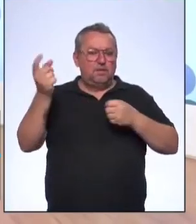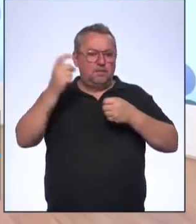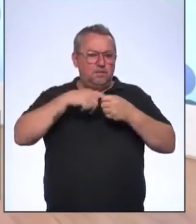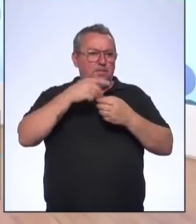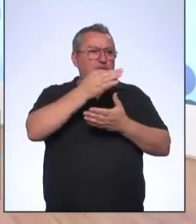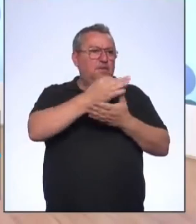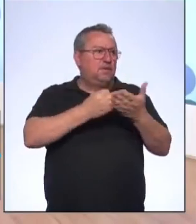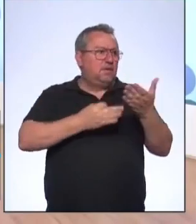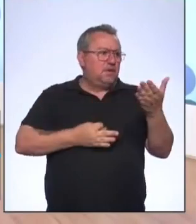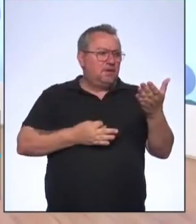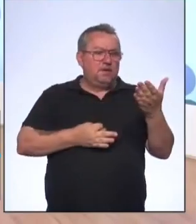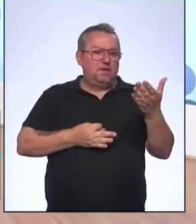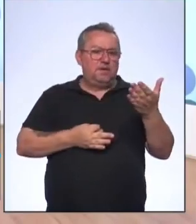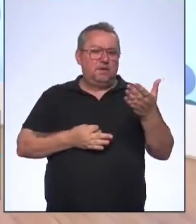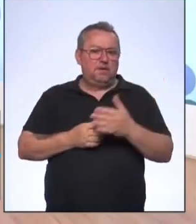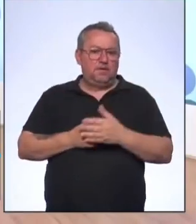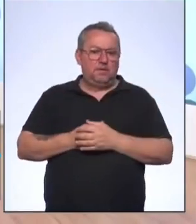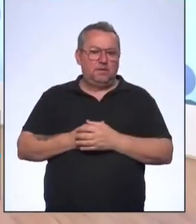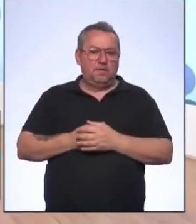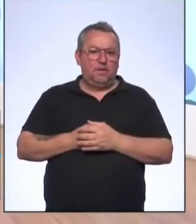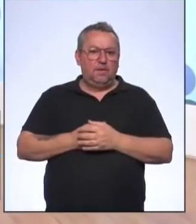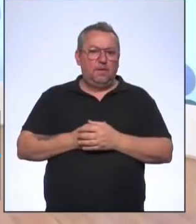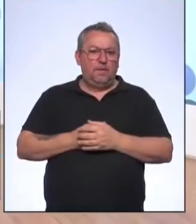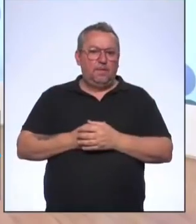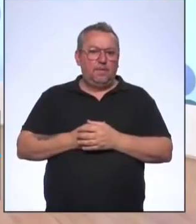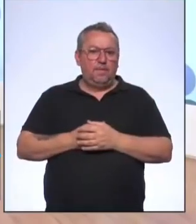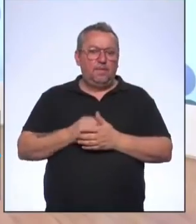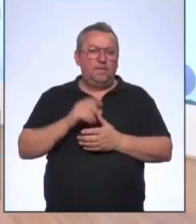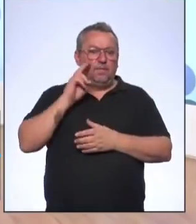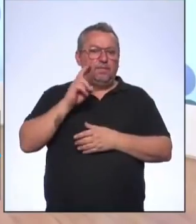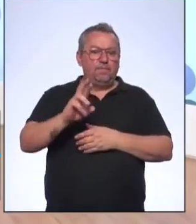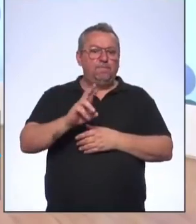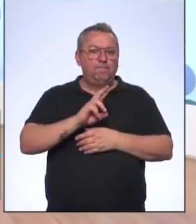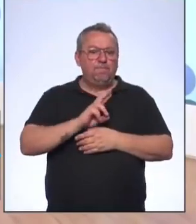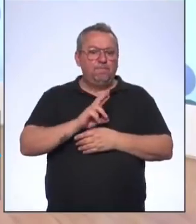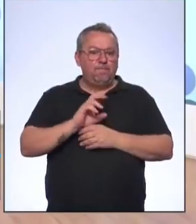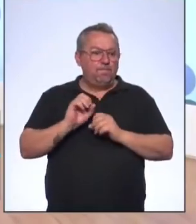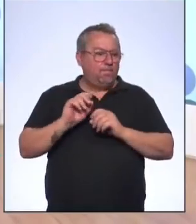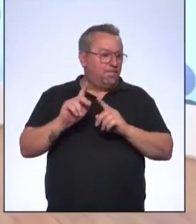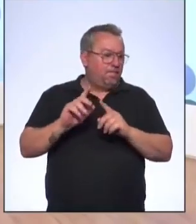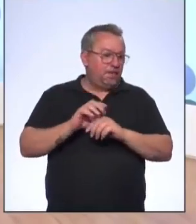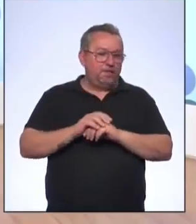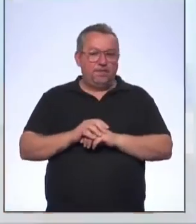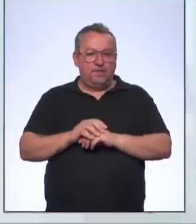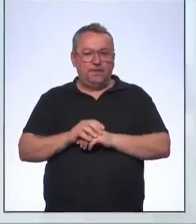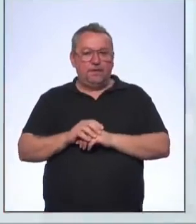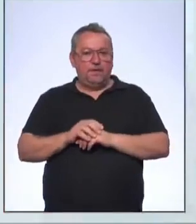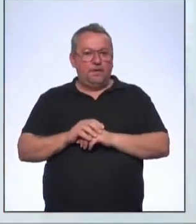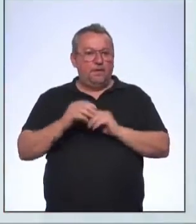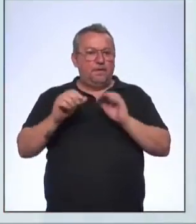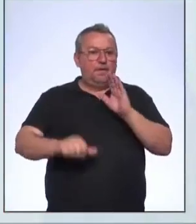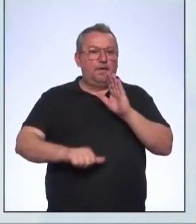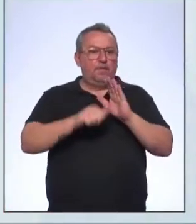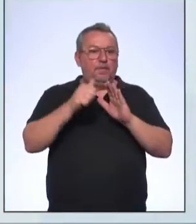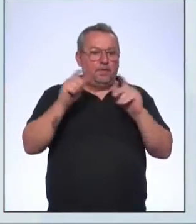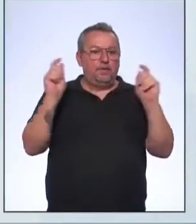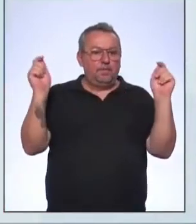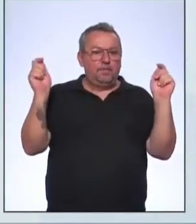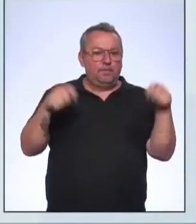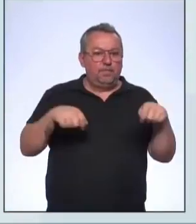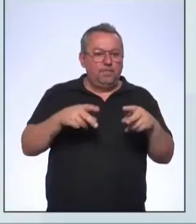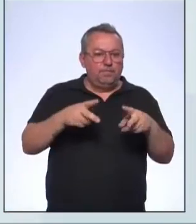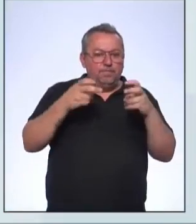É melhor, não é? É melhor. Vamos voltar no texto aqui para a gente responder. Ok, vamos lá. Então, a primeira aí, é possível notar